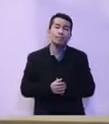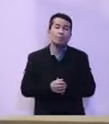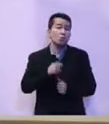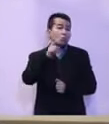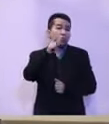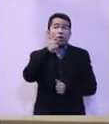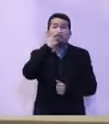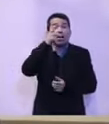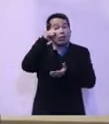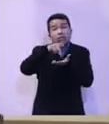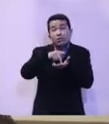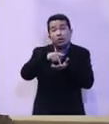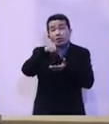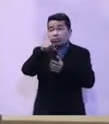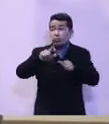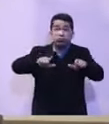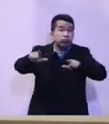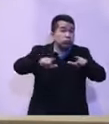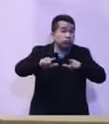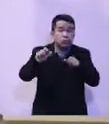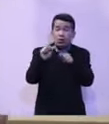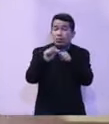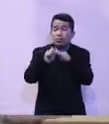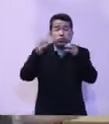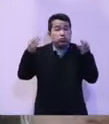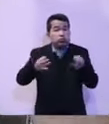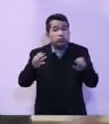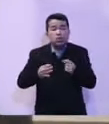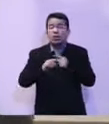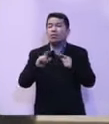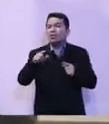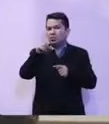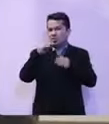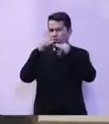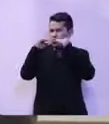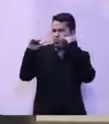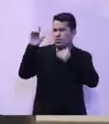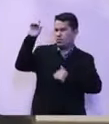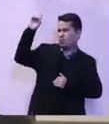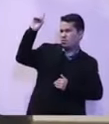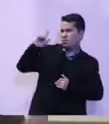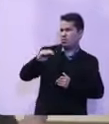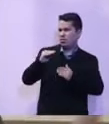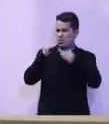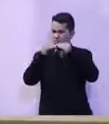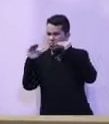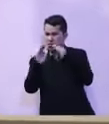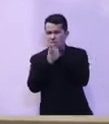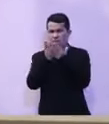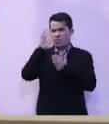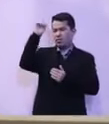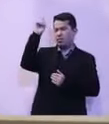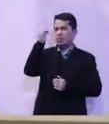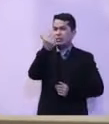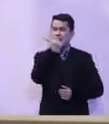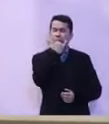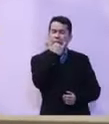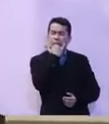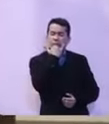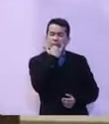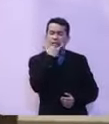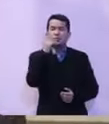suas crenças, mas se essas suas crenças não batem com a palavra de Deus, então sinto muito, querido, você